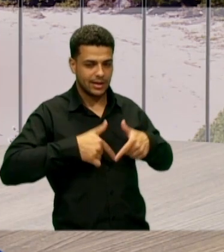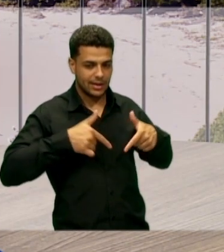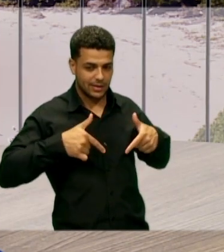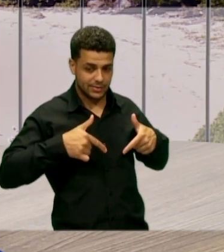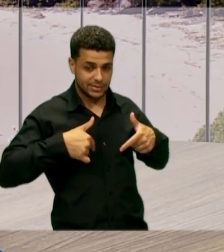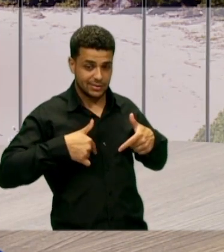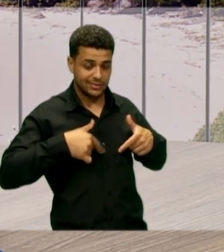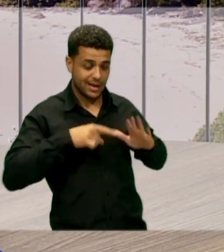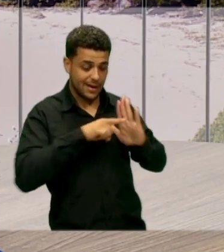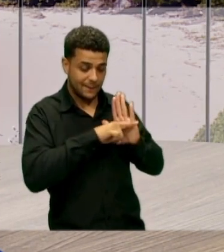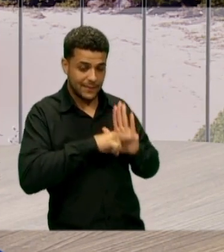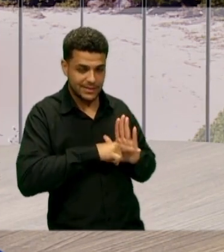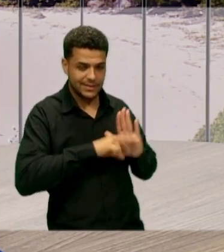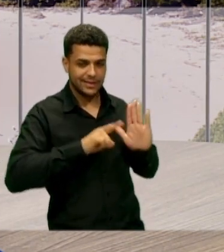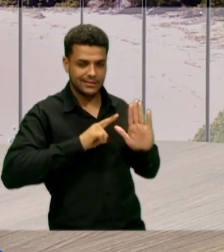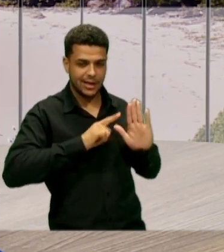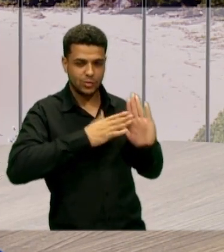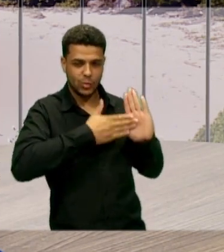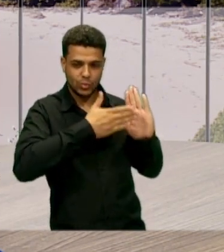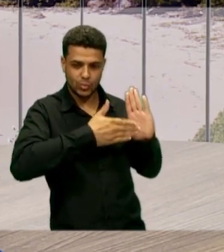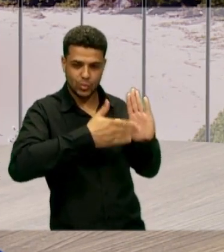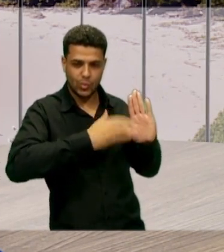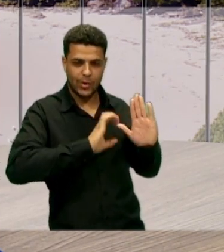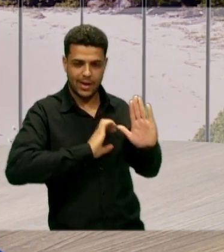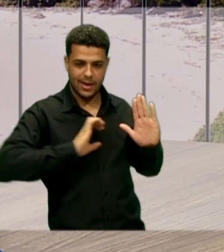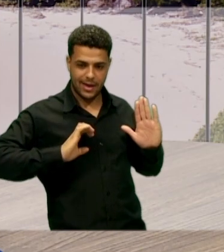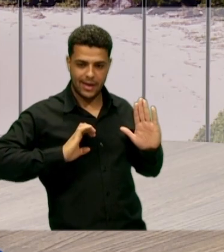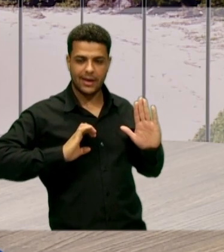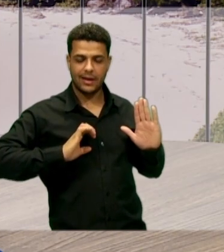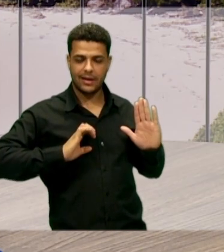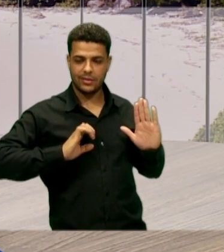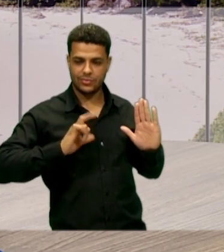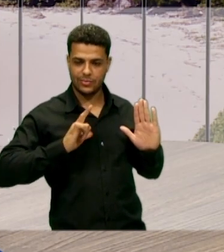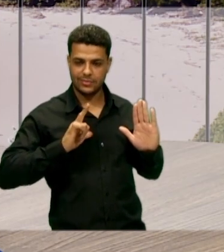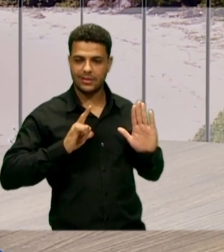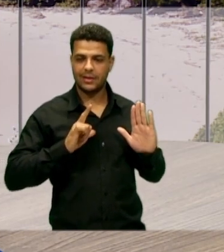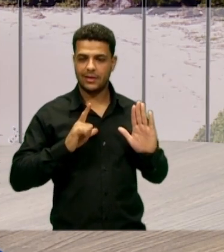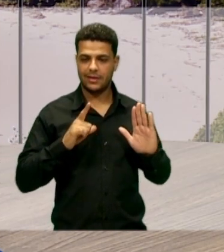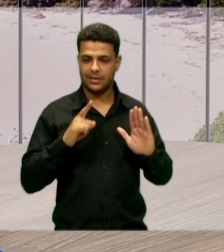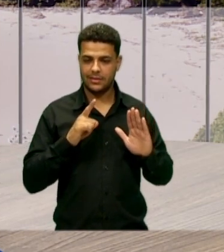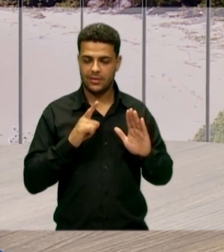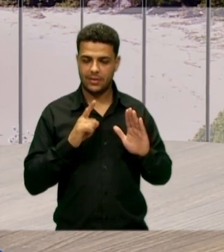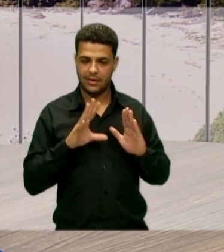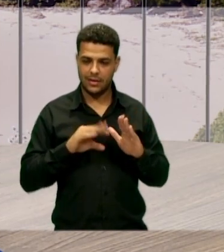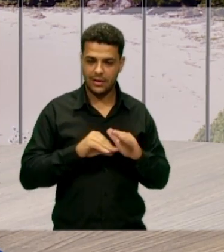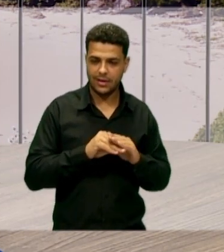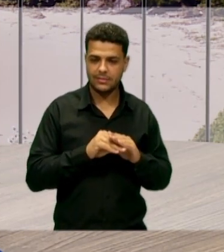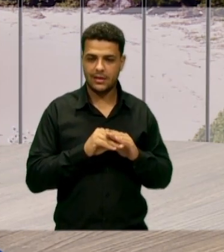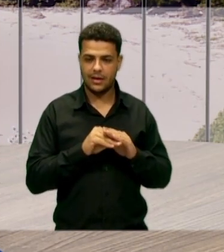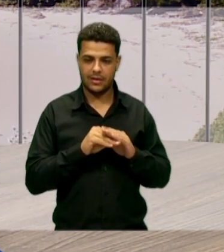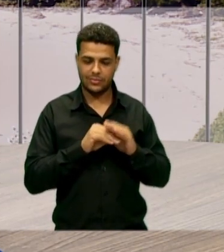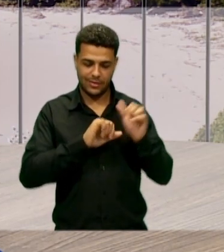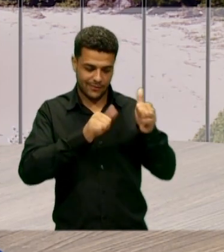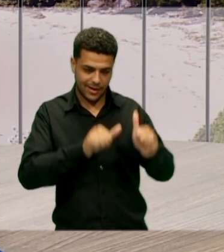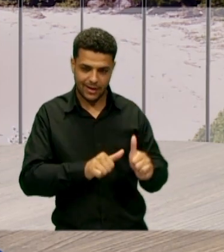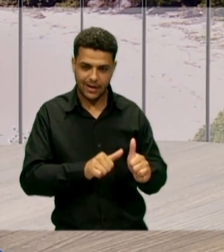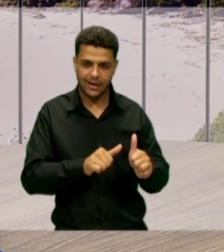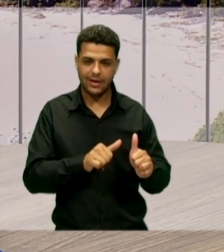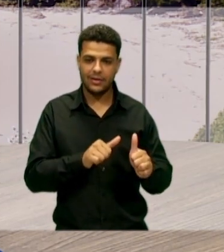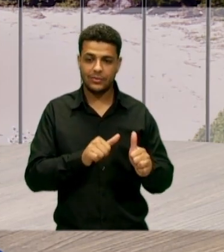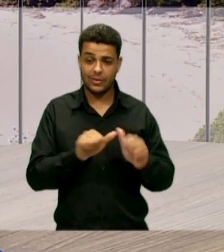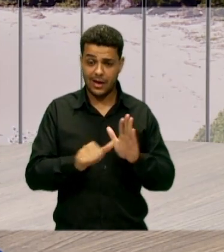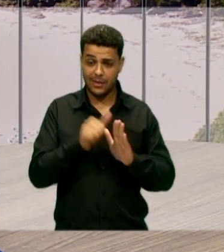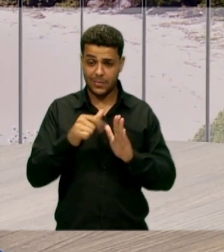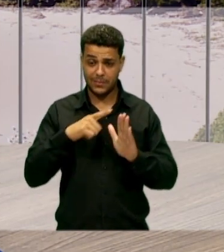seguem todo um trâmite ético, né? Você tem que passar por um comitê de ética, tem que ser avaliado. Você tem